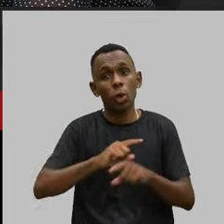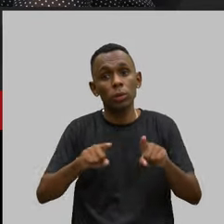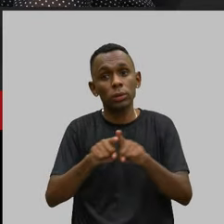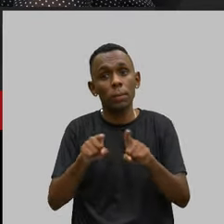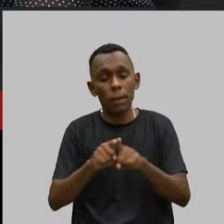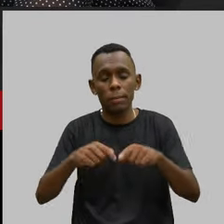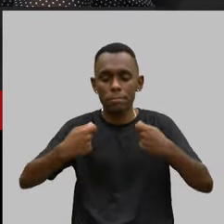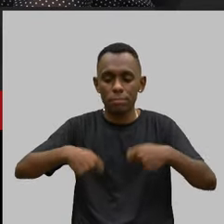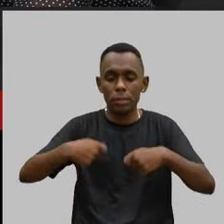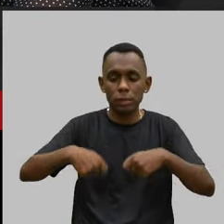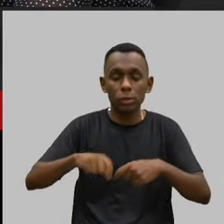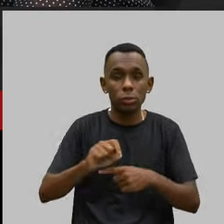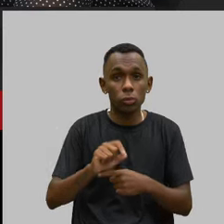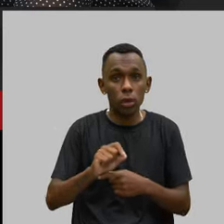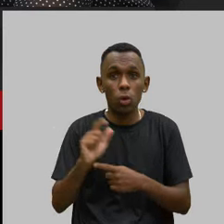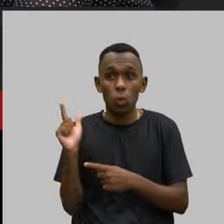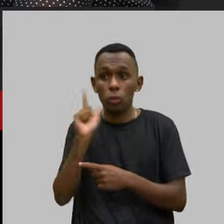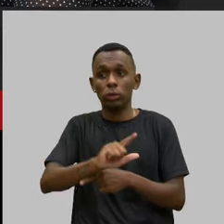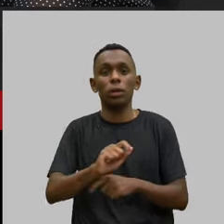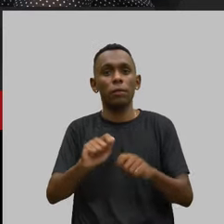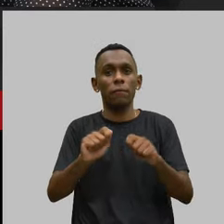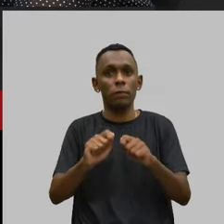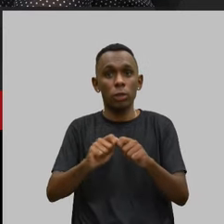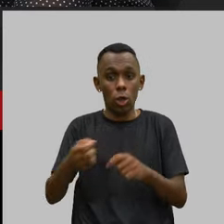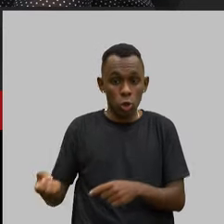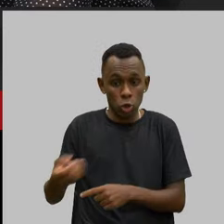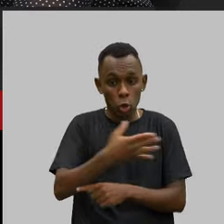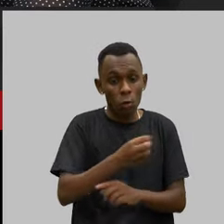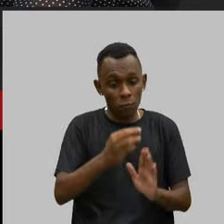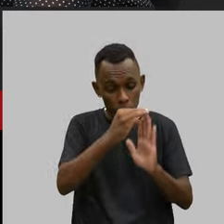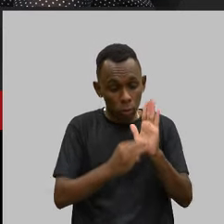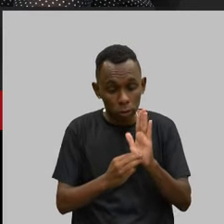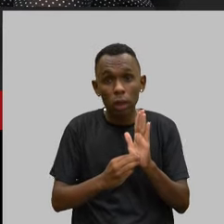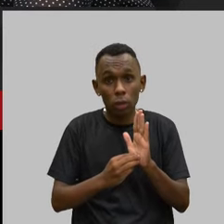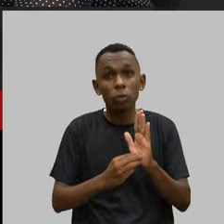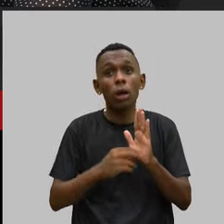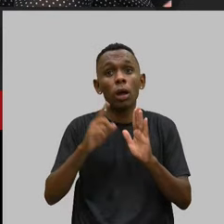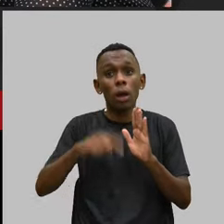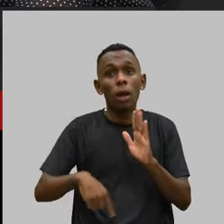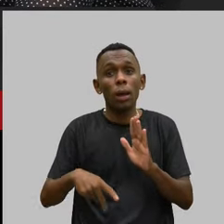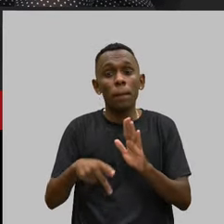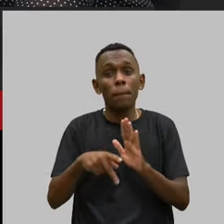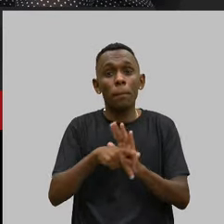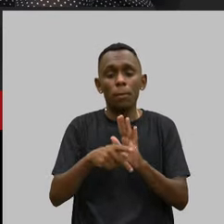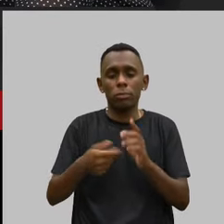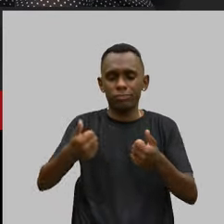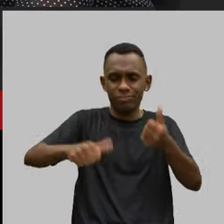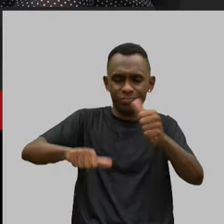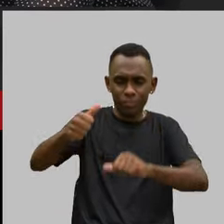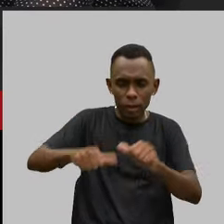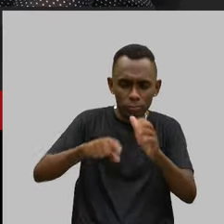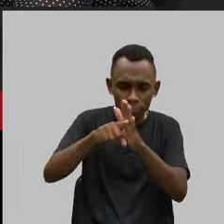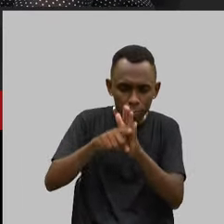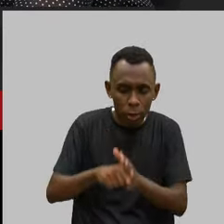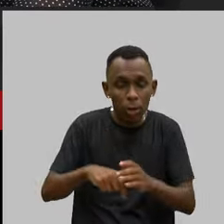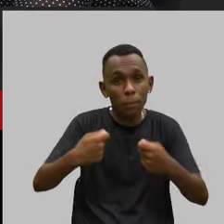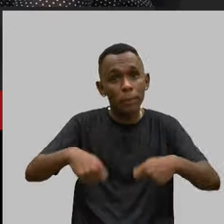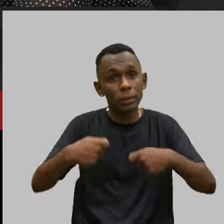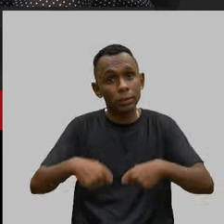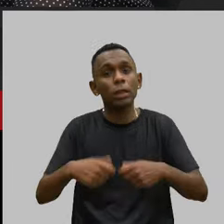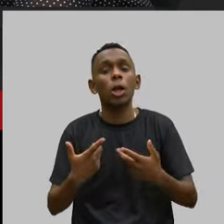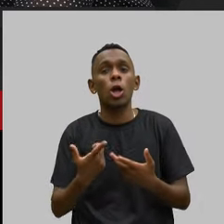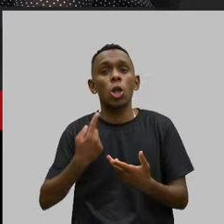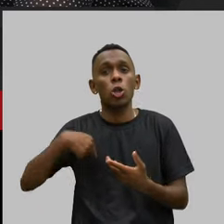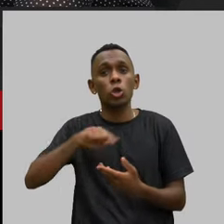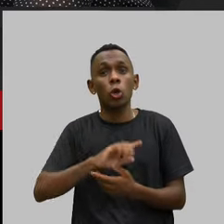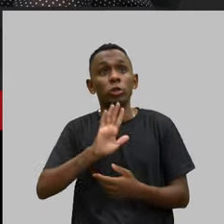gente precisa para conseguir fazer com que esse novo modelo dê certo intensificar as fiscalizações Então é isso que a gente tem feito a gente a tem já